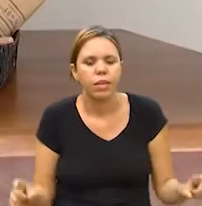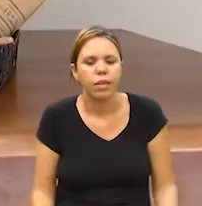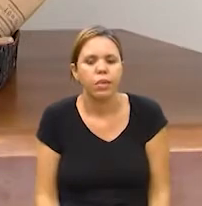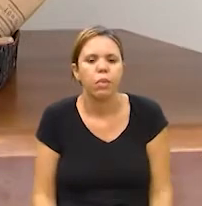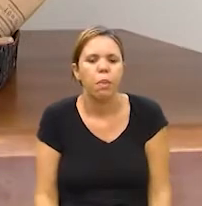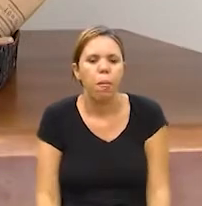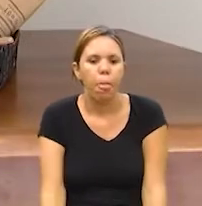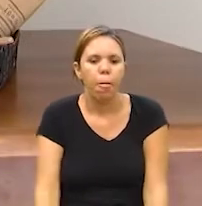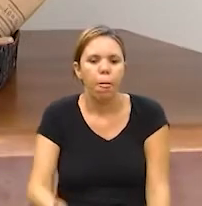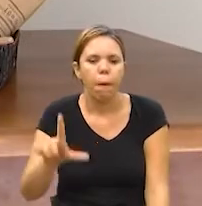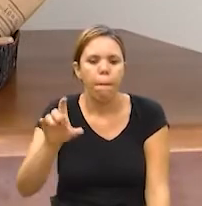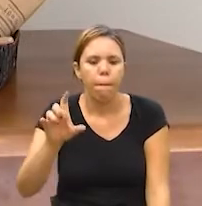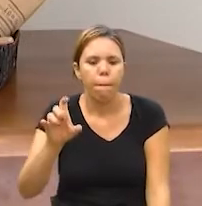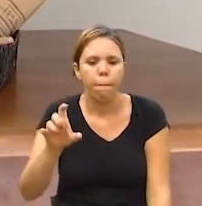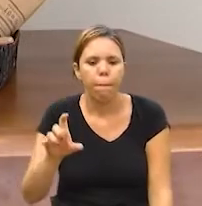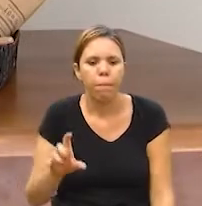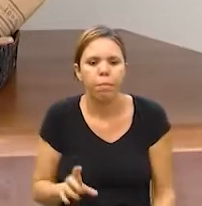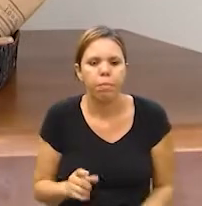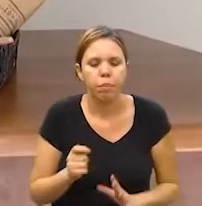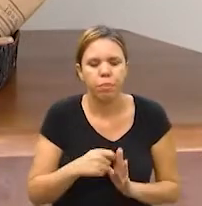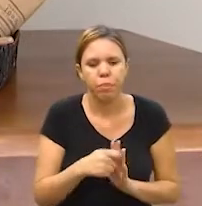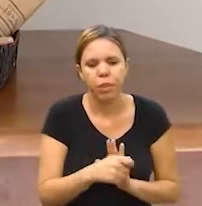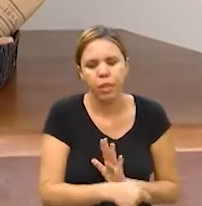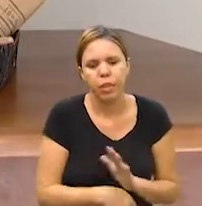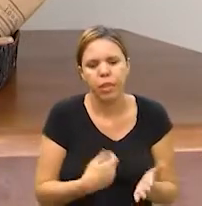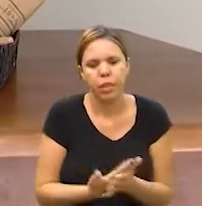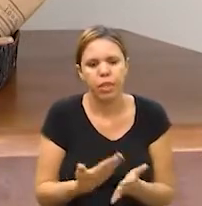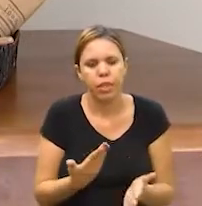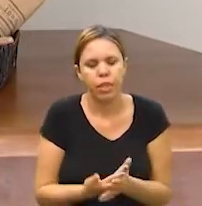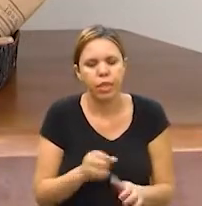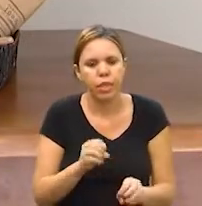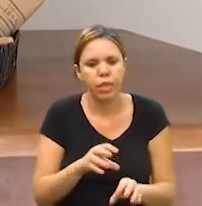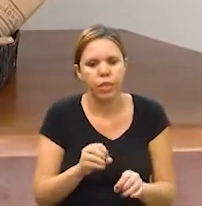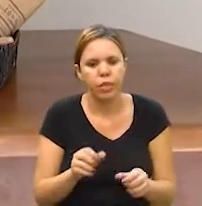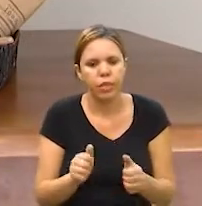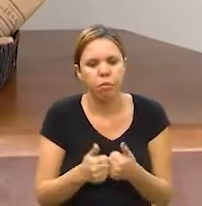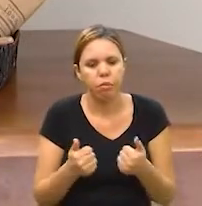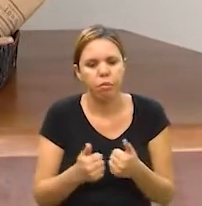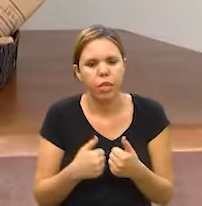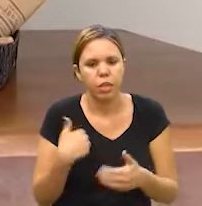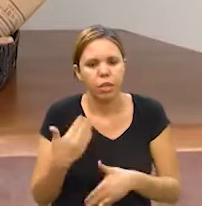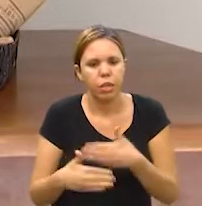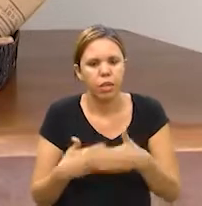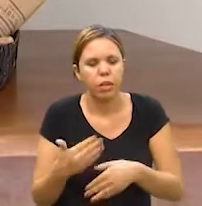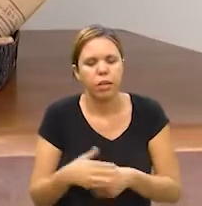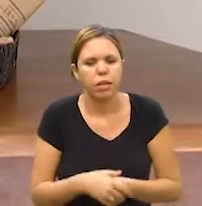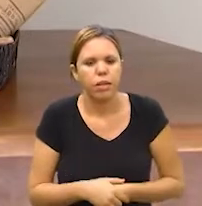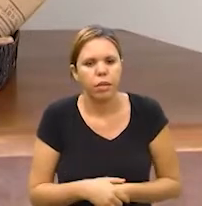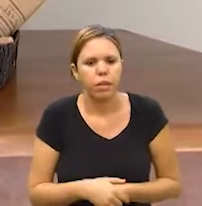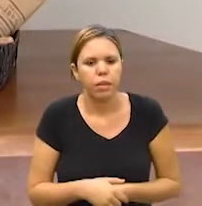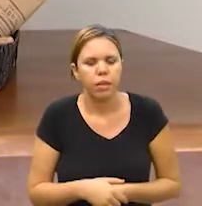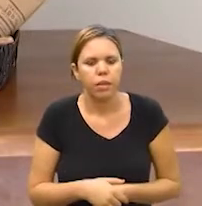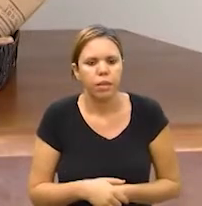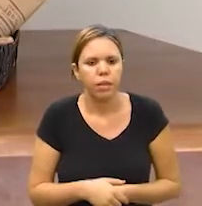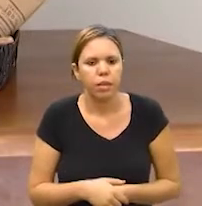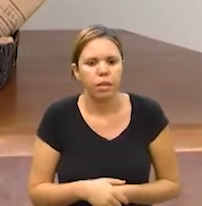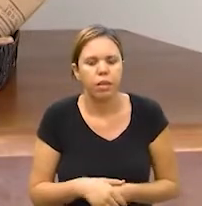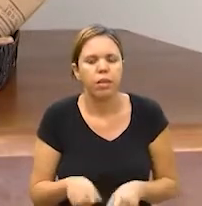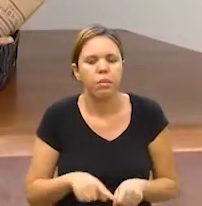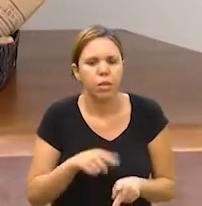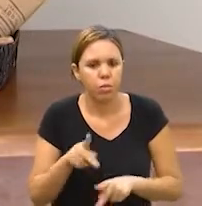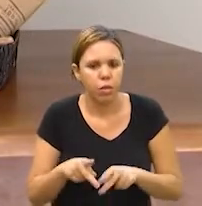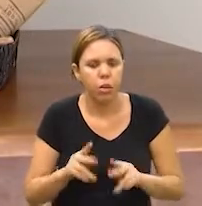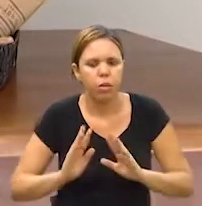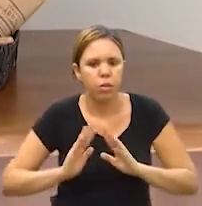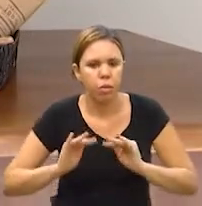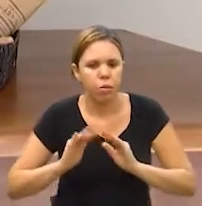Instagram. Temos todos os meses aulas para ensinar a fazer esse pão passo a passo. E também sob encomenda, né? A